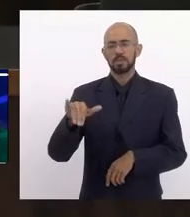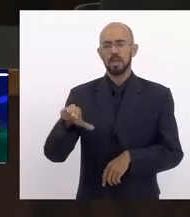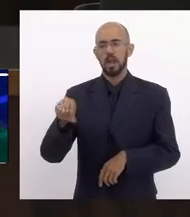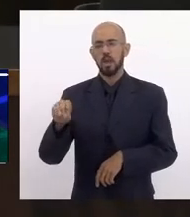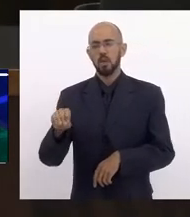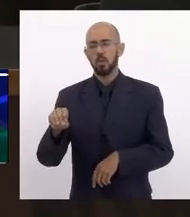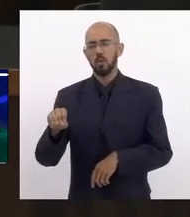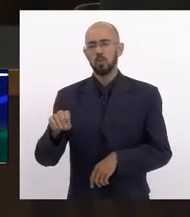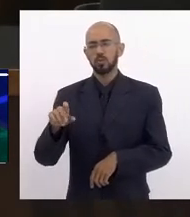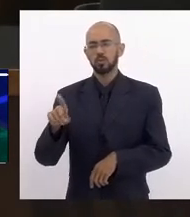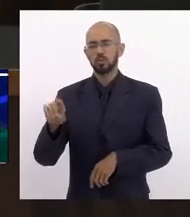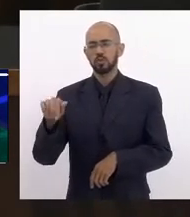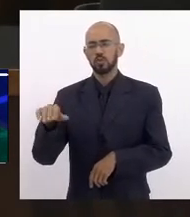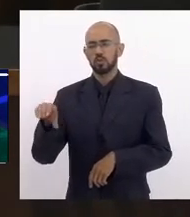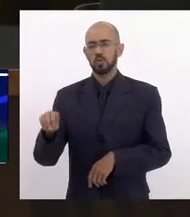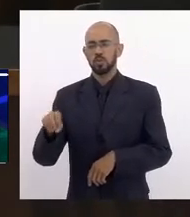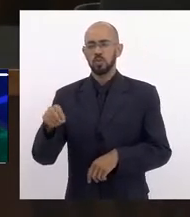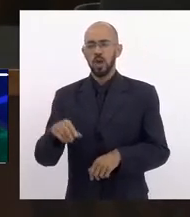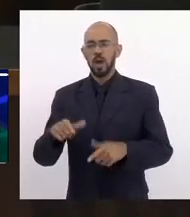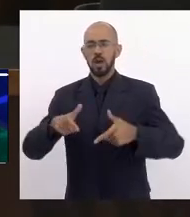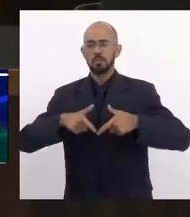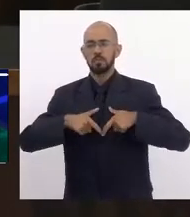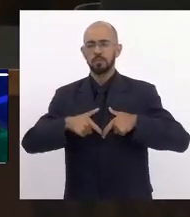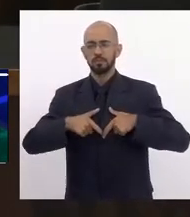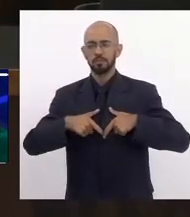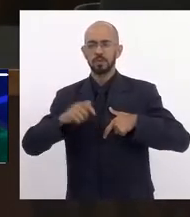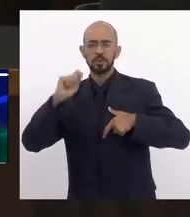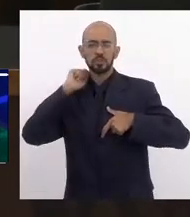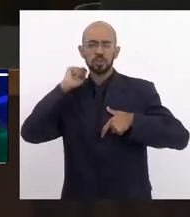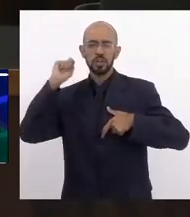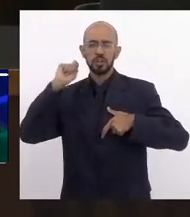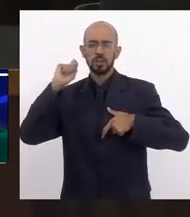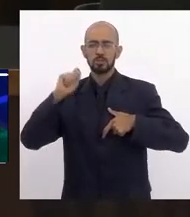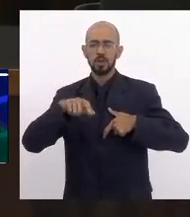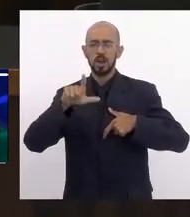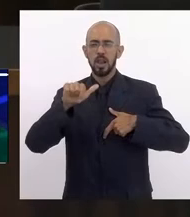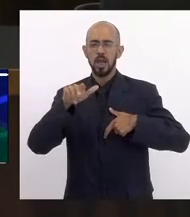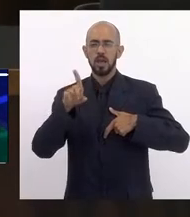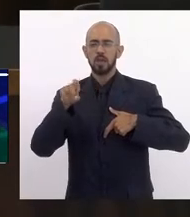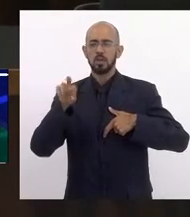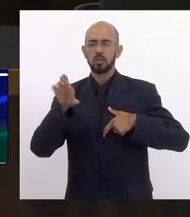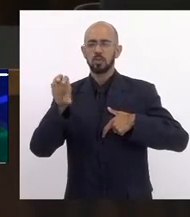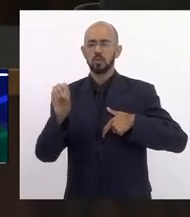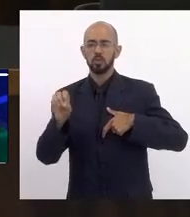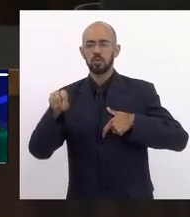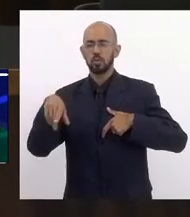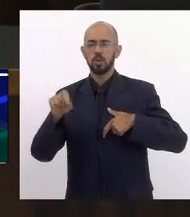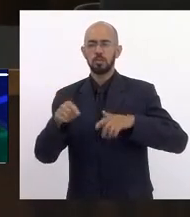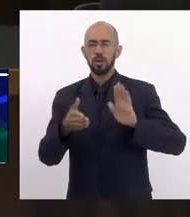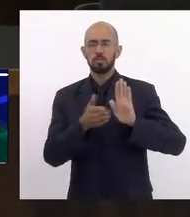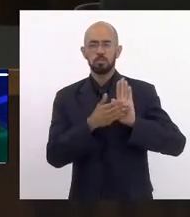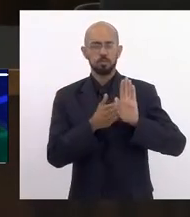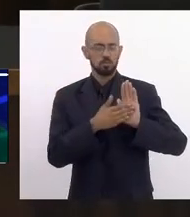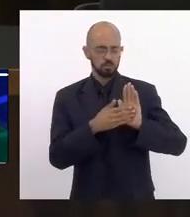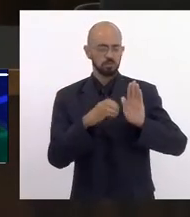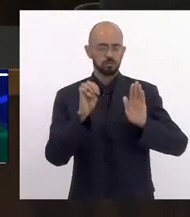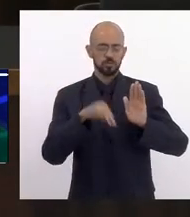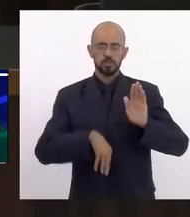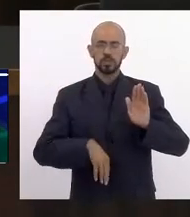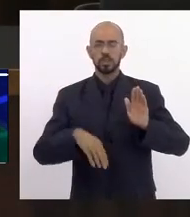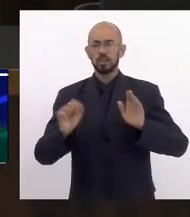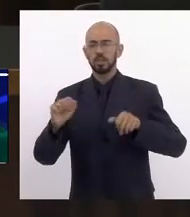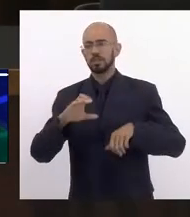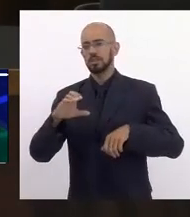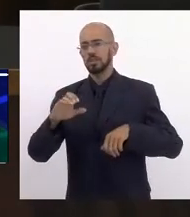medalha Tiradentes ao senhor Leandro Rosa de Souza. Pareceres da Comissão de Normas Internas e Proposições Externas, favorável. Relator,